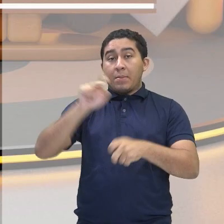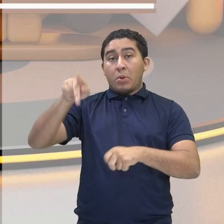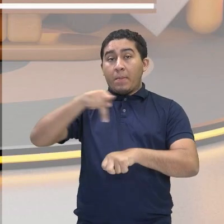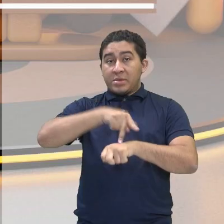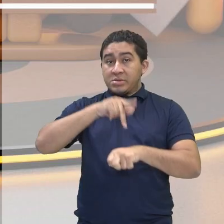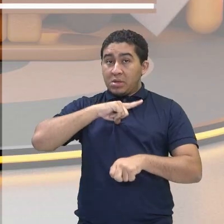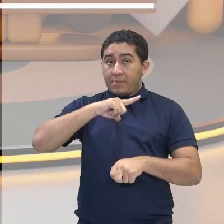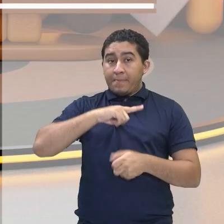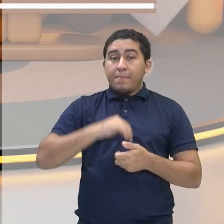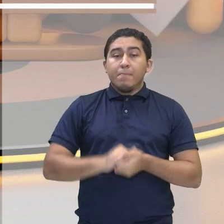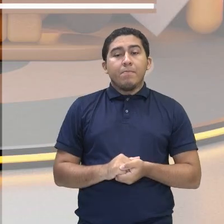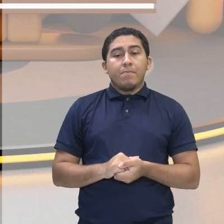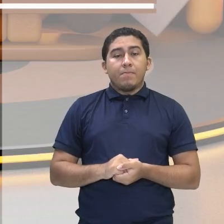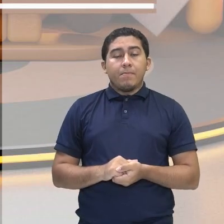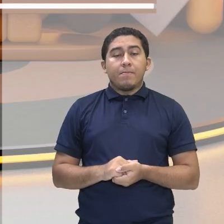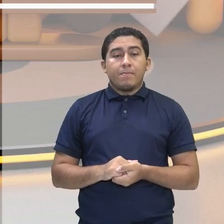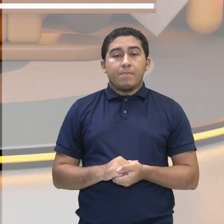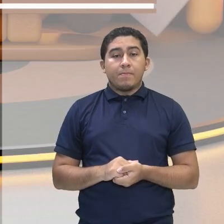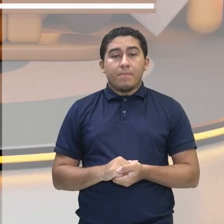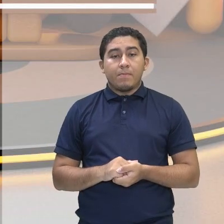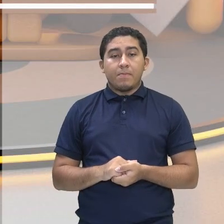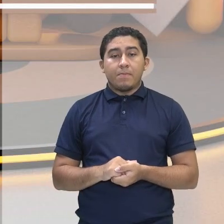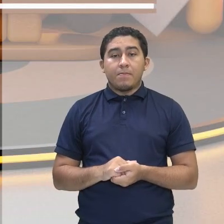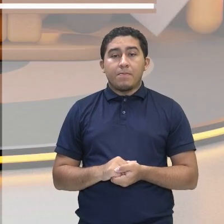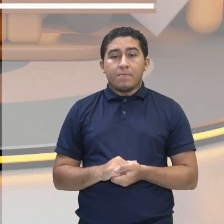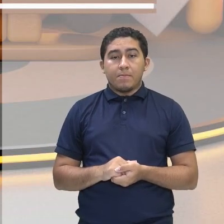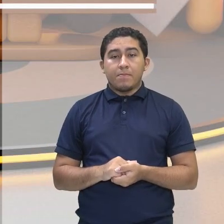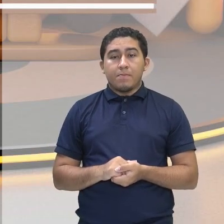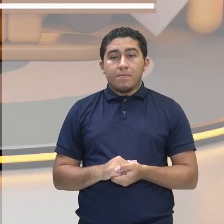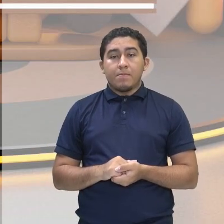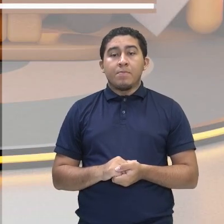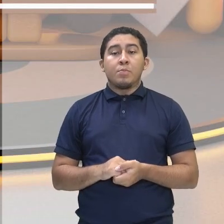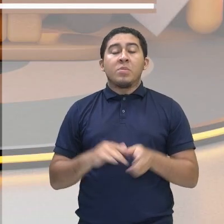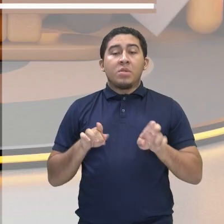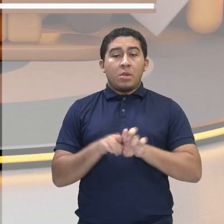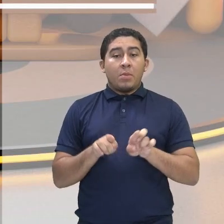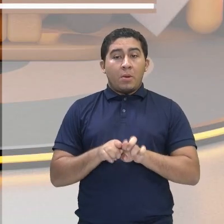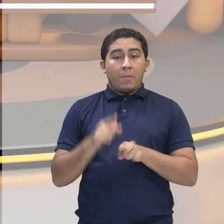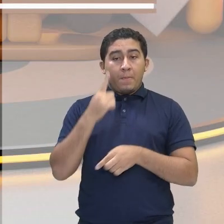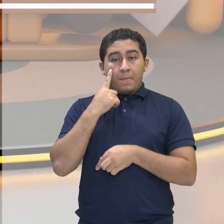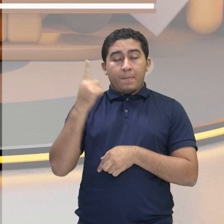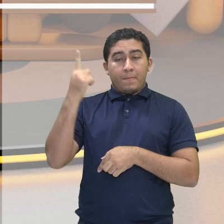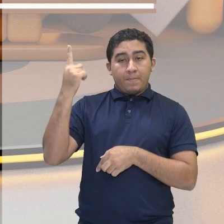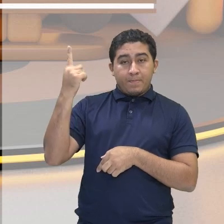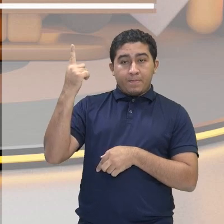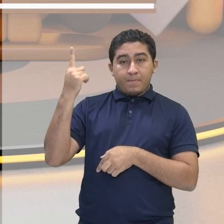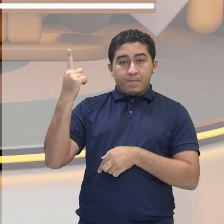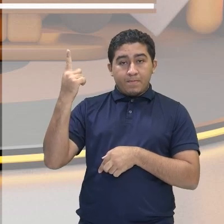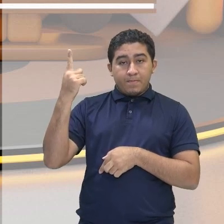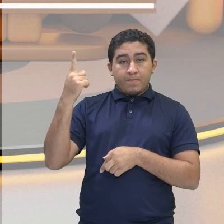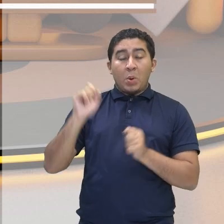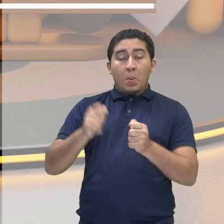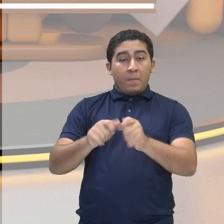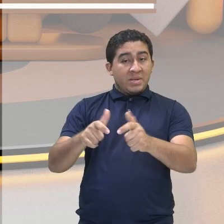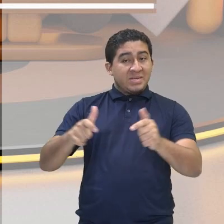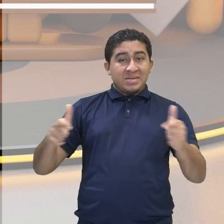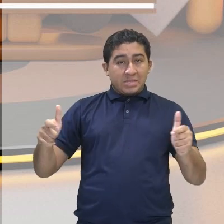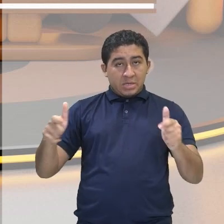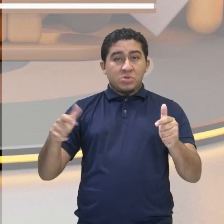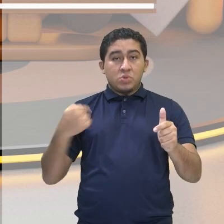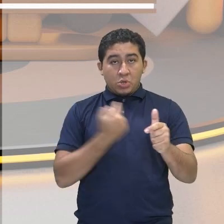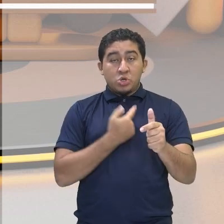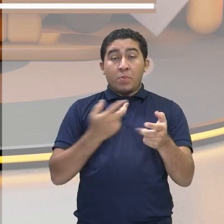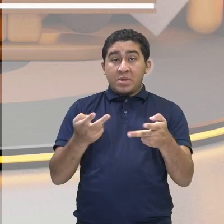E aí nós temos os fusos horários do Brasil, um país muito extenso, né, como a gente observou ali no